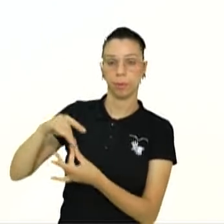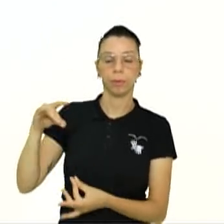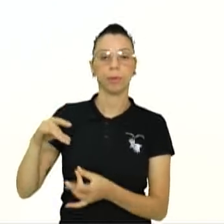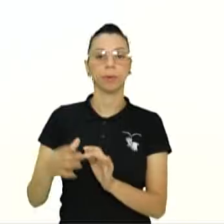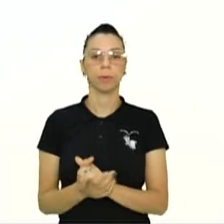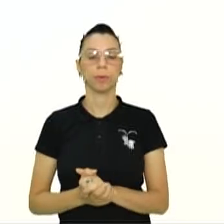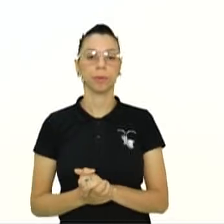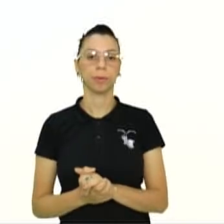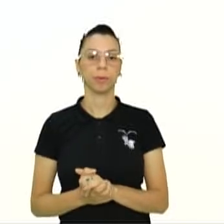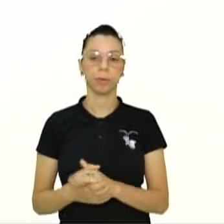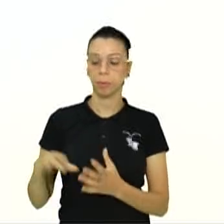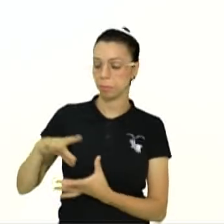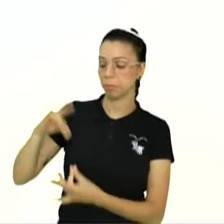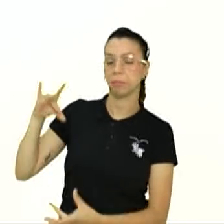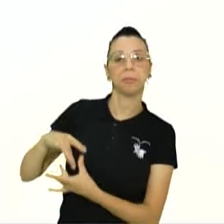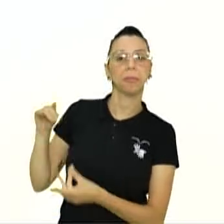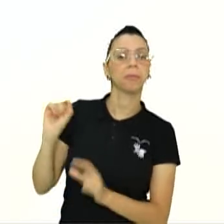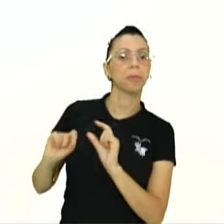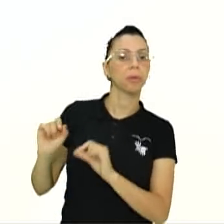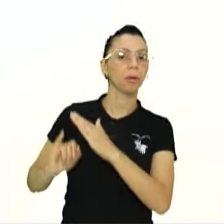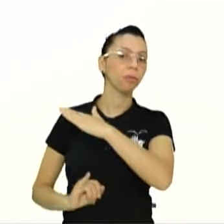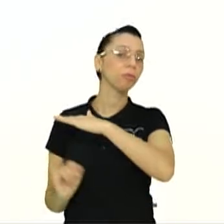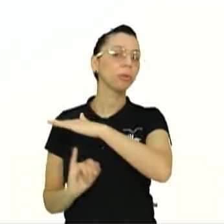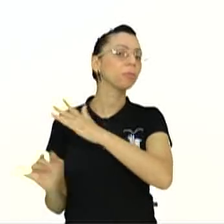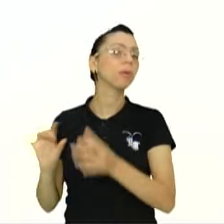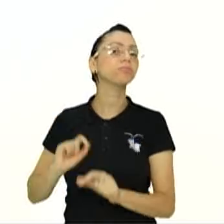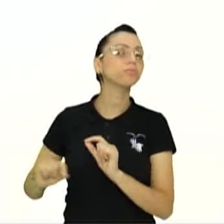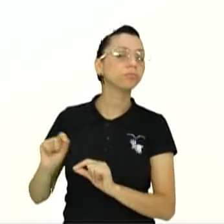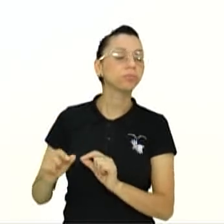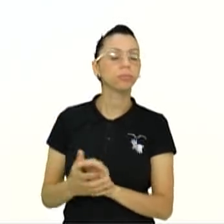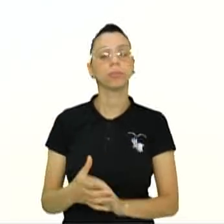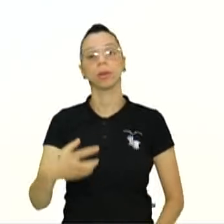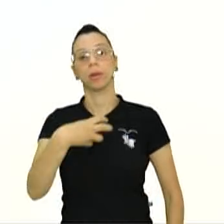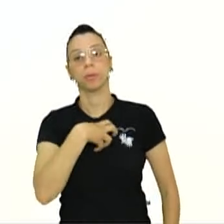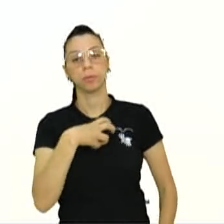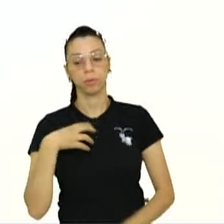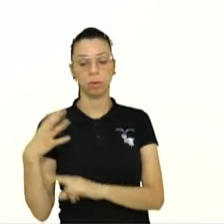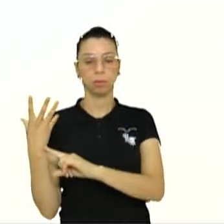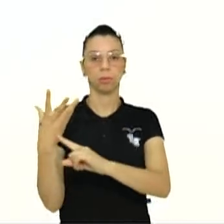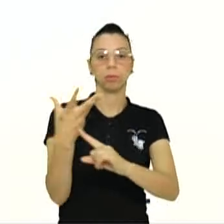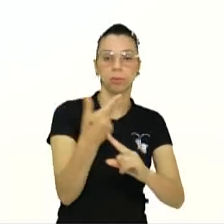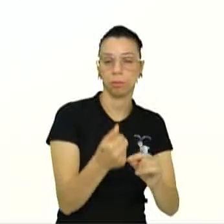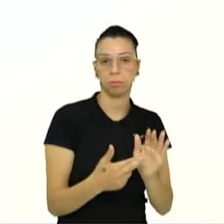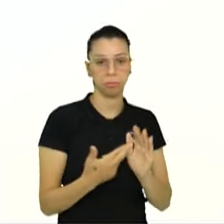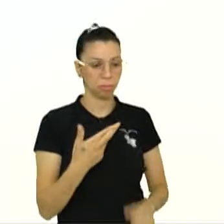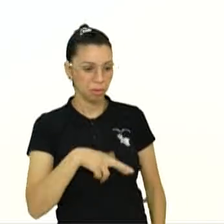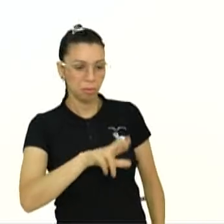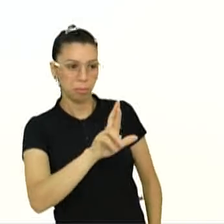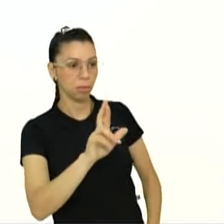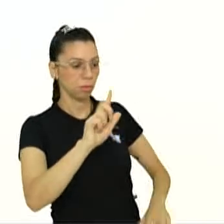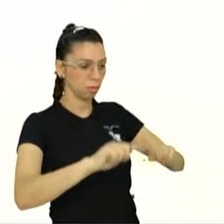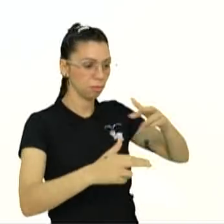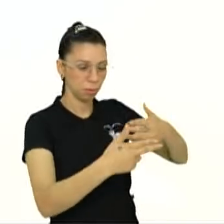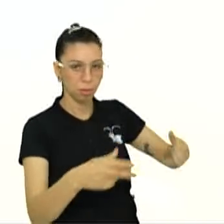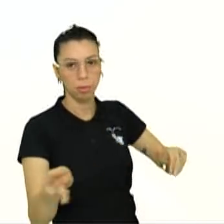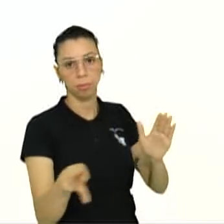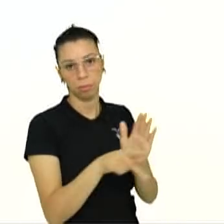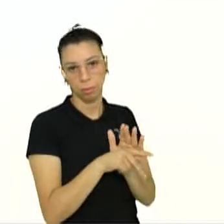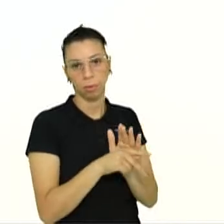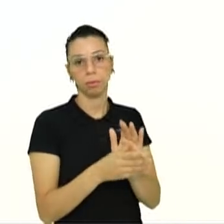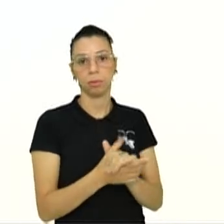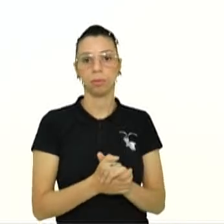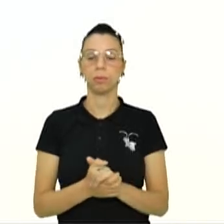que é esse abstracionismo informal? Uma forma de arte que não representa objetos próprios da